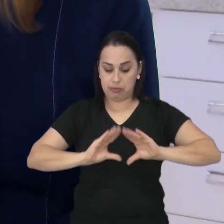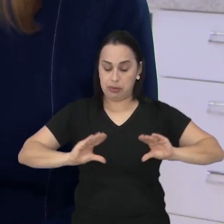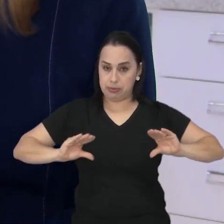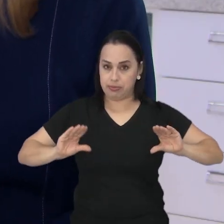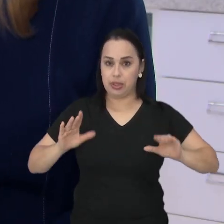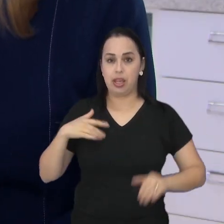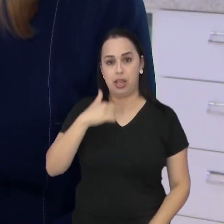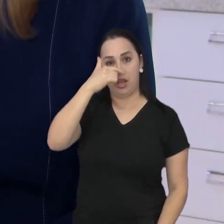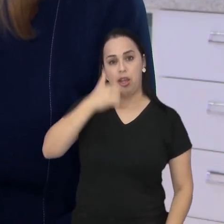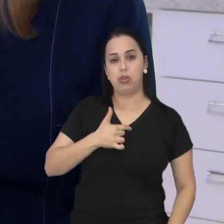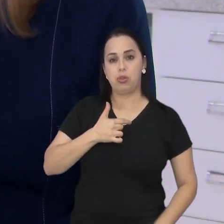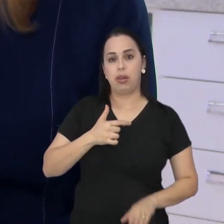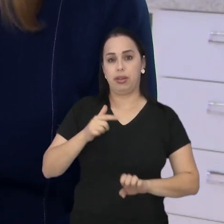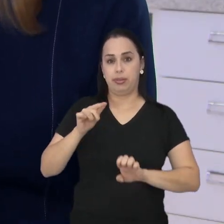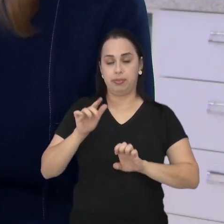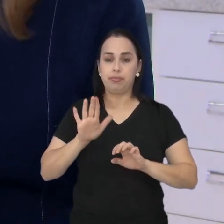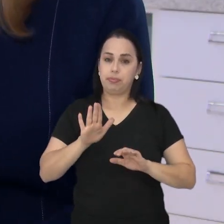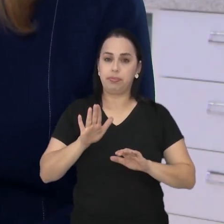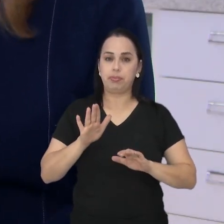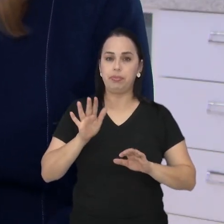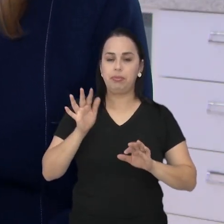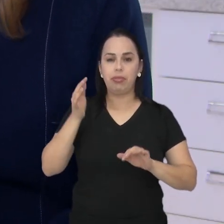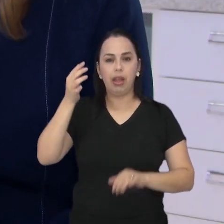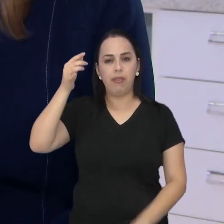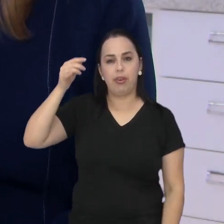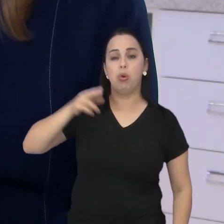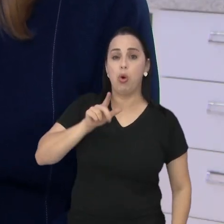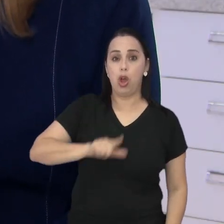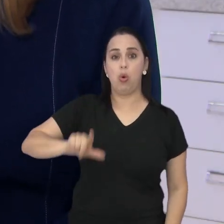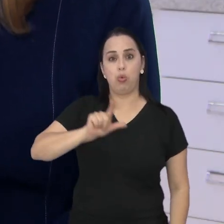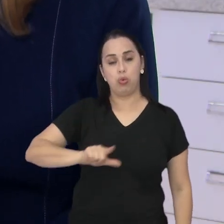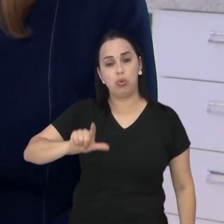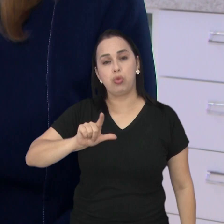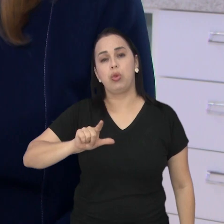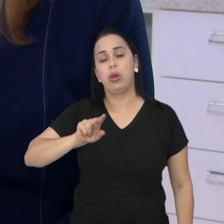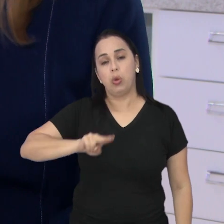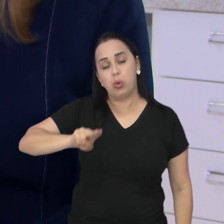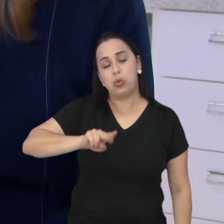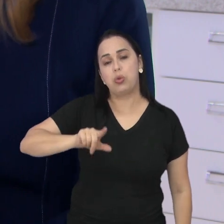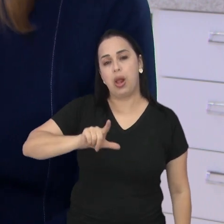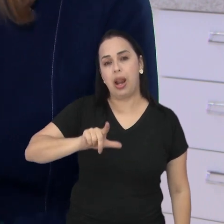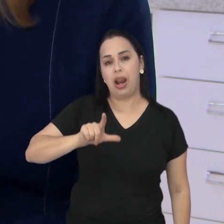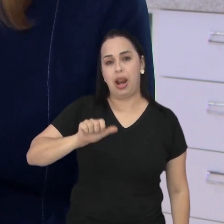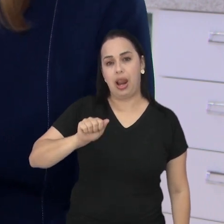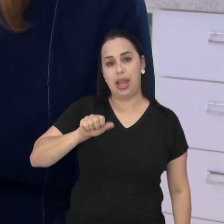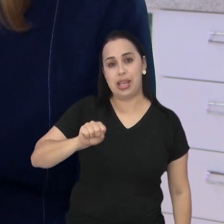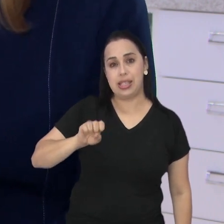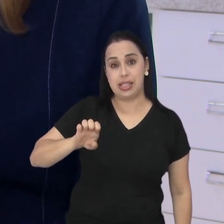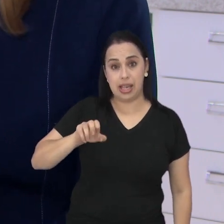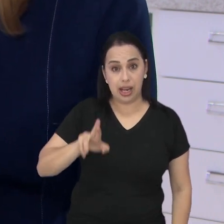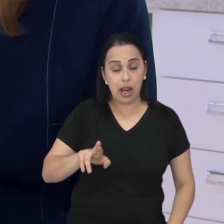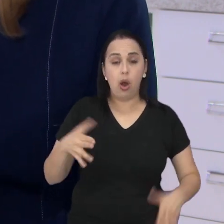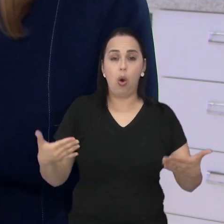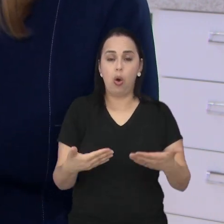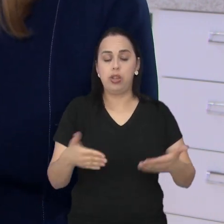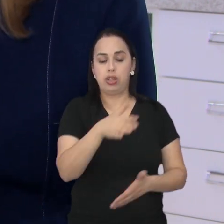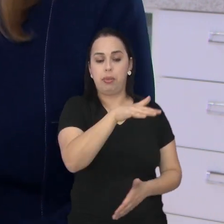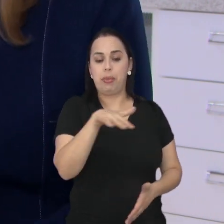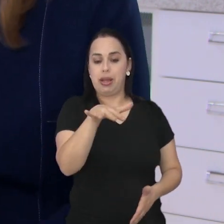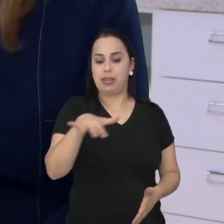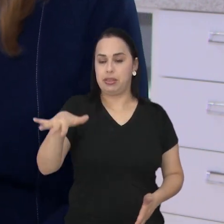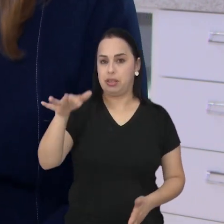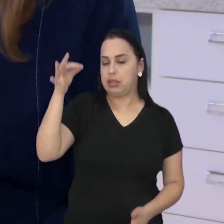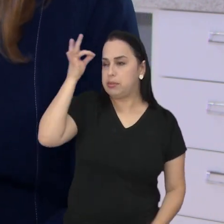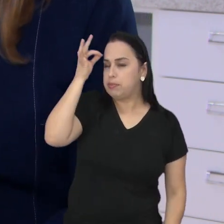sou especialista em remoção a laser, tá? Então, hoje o que acontece? No mercado,